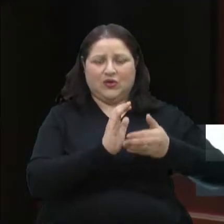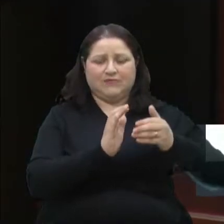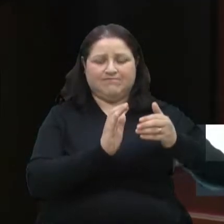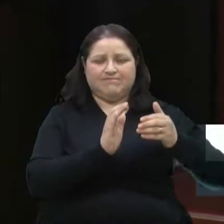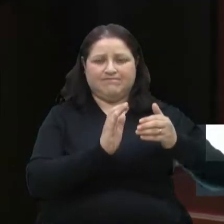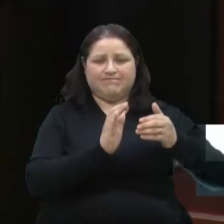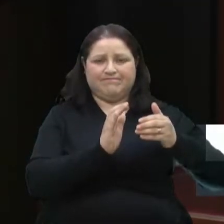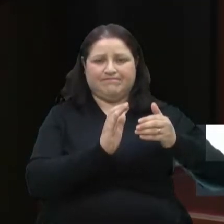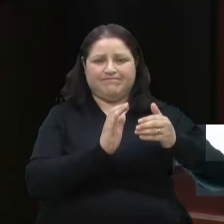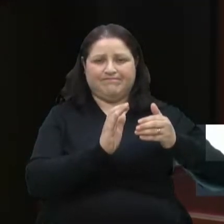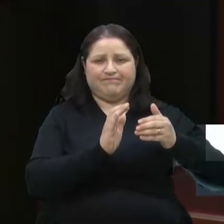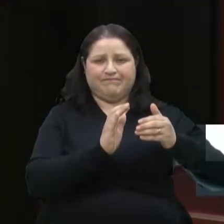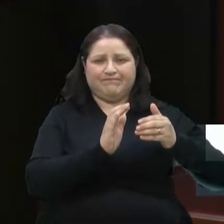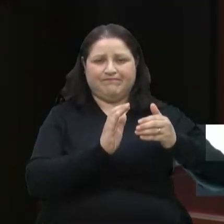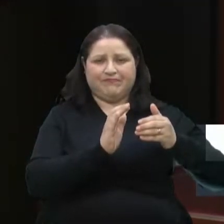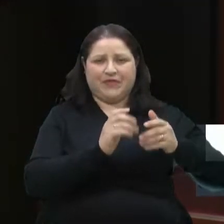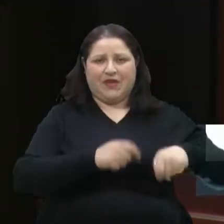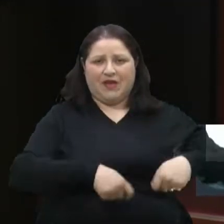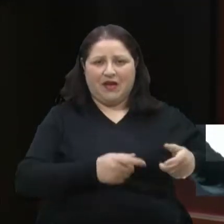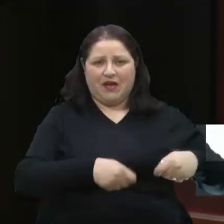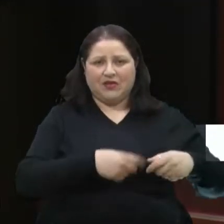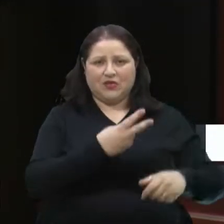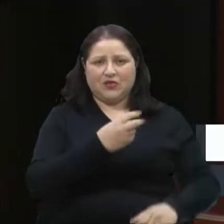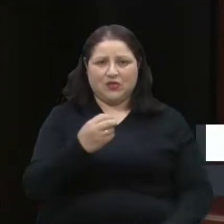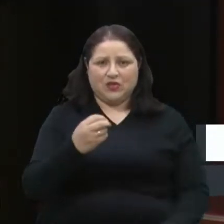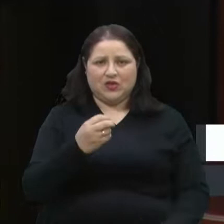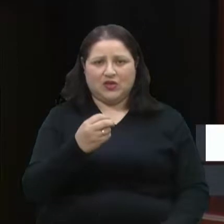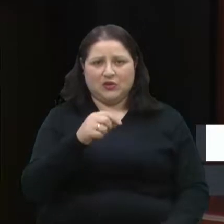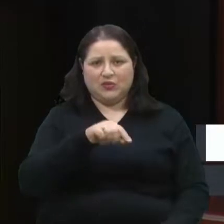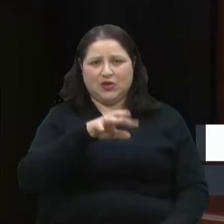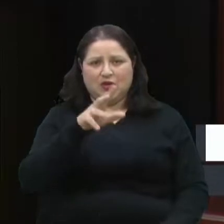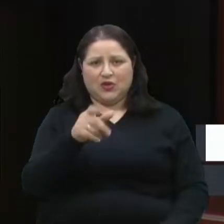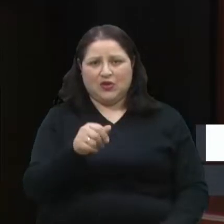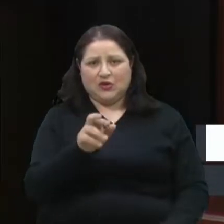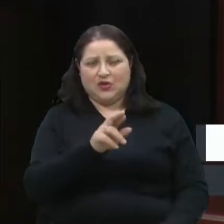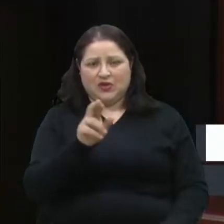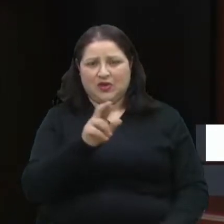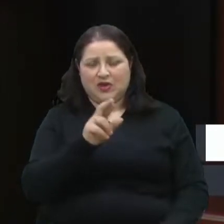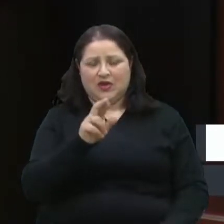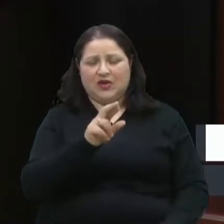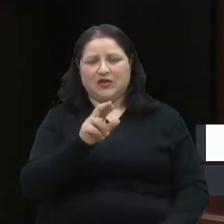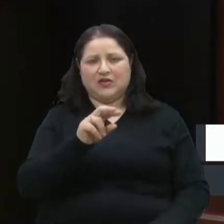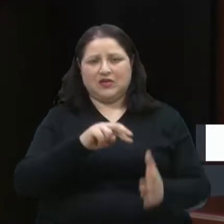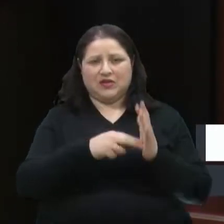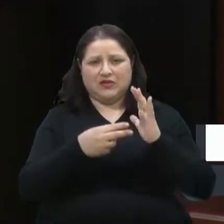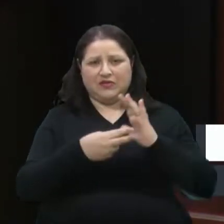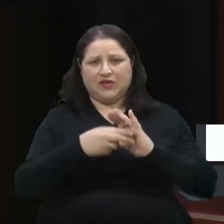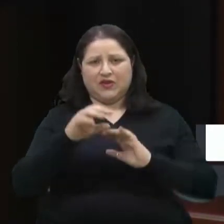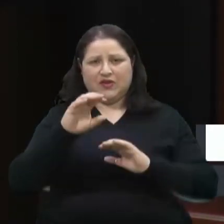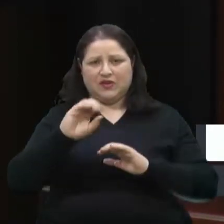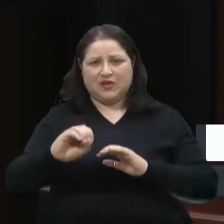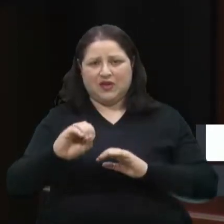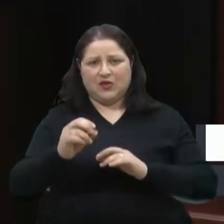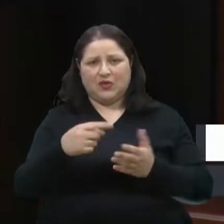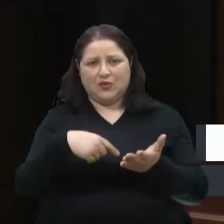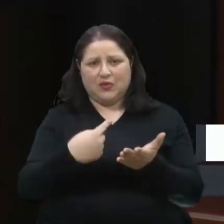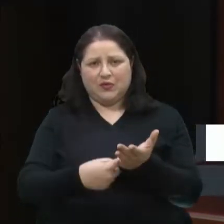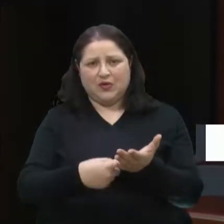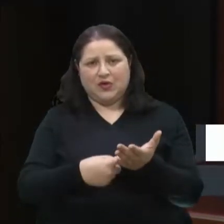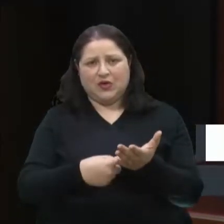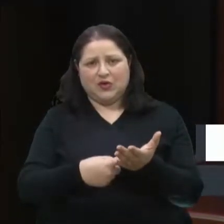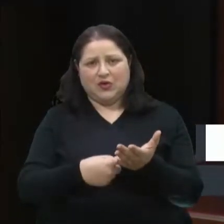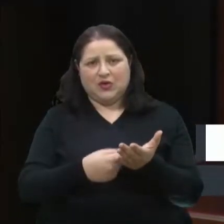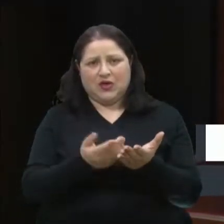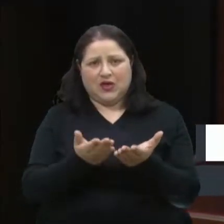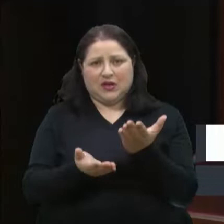2023. Ou seja, zero compromisso com o equilíbrio fiscal. O resultado será o aumento da